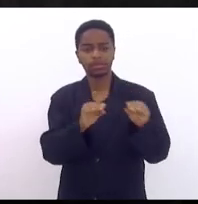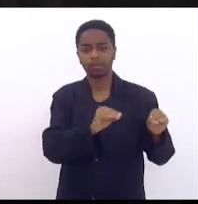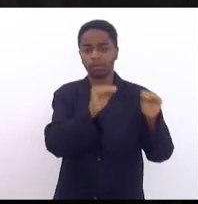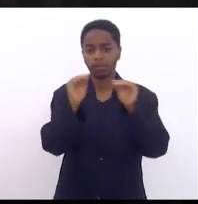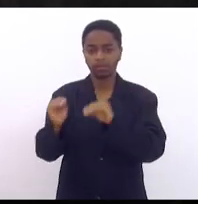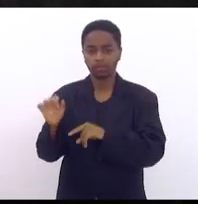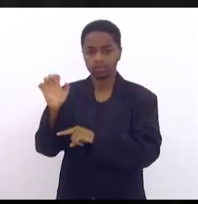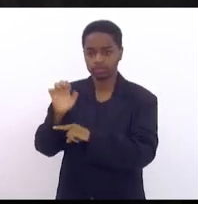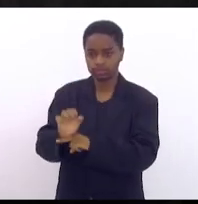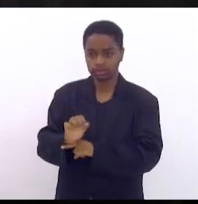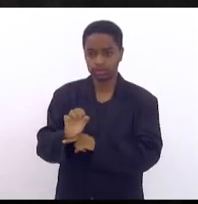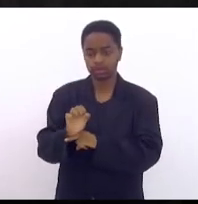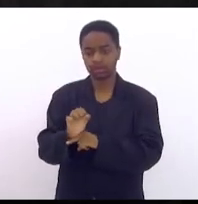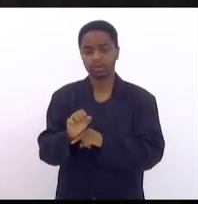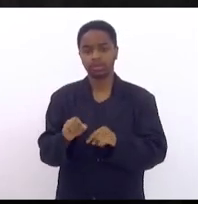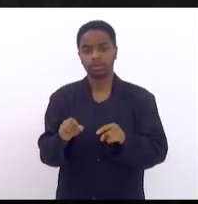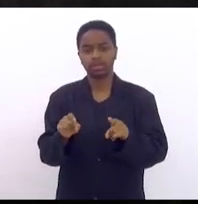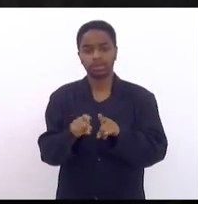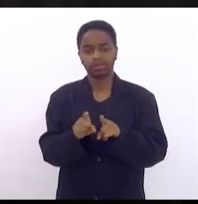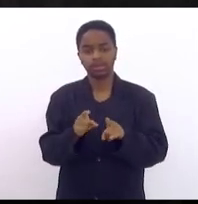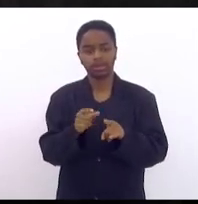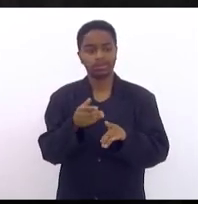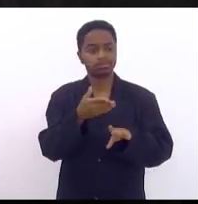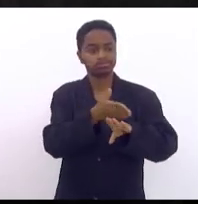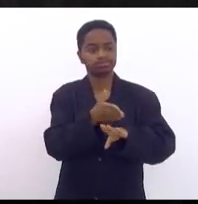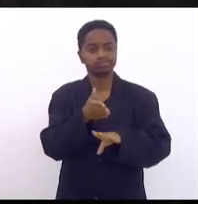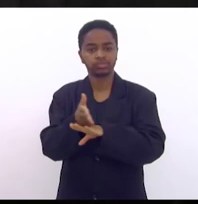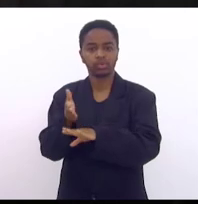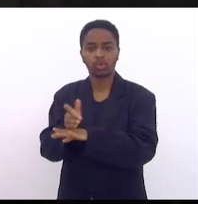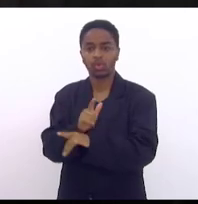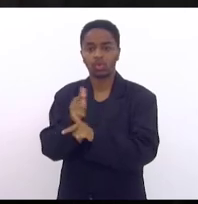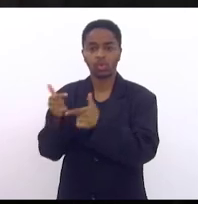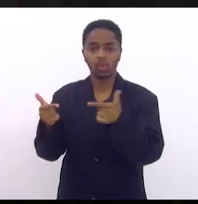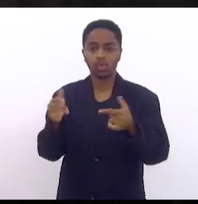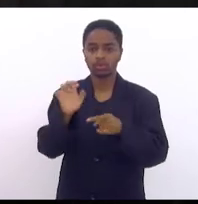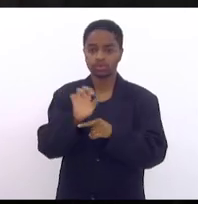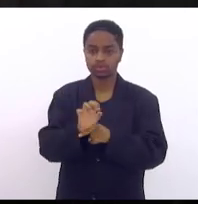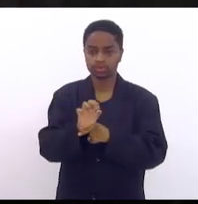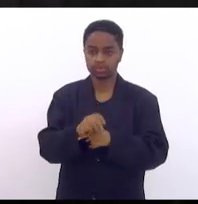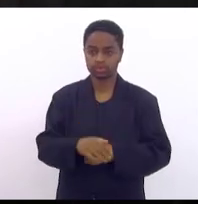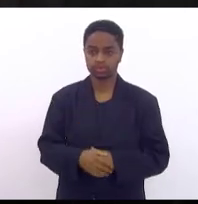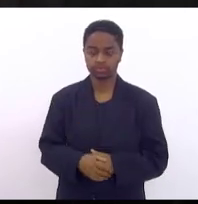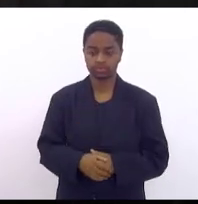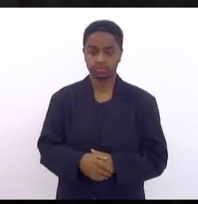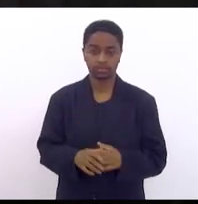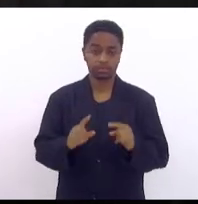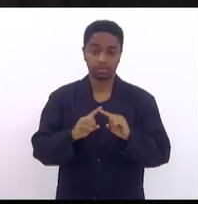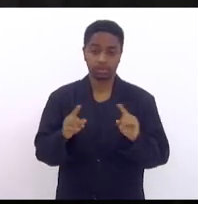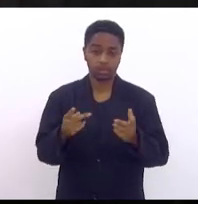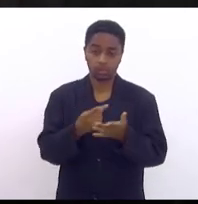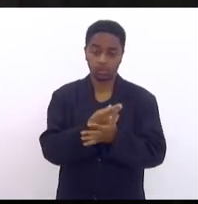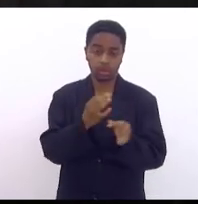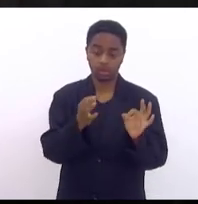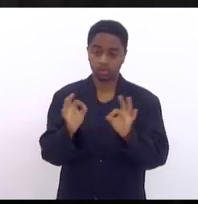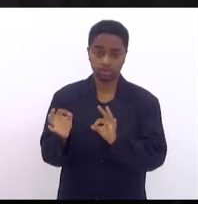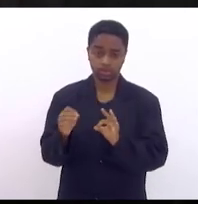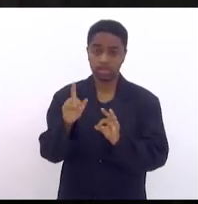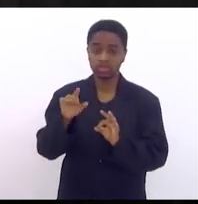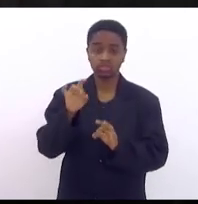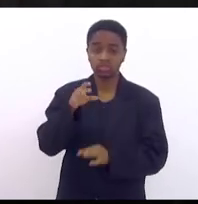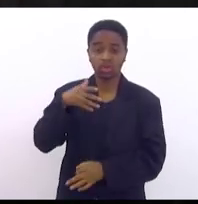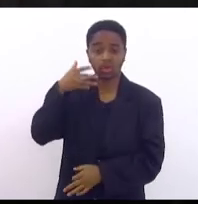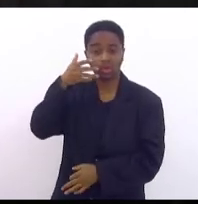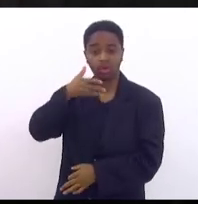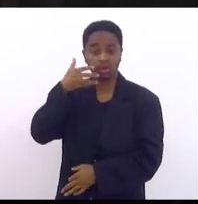Rio de Janeiro e ir para outras unidades federativas. E tudo isso era jogo de